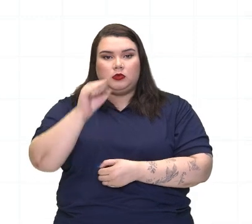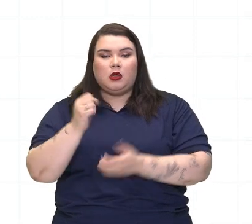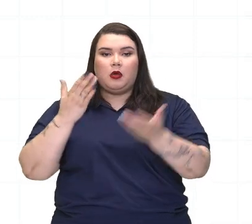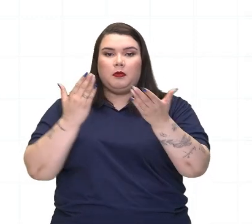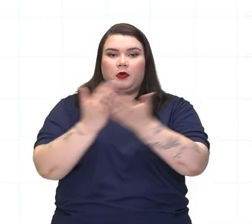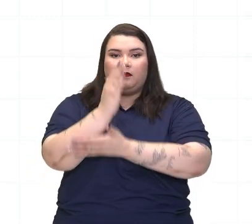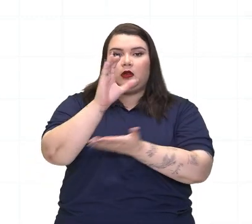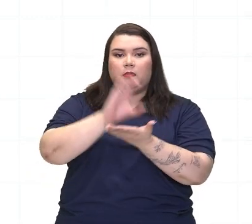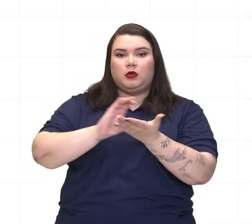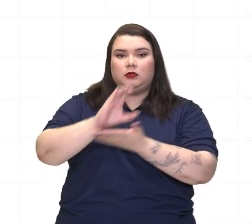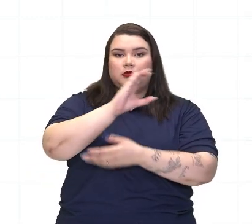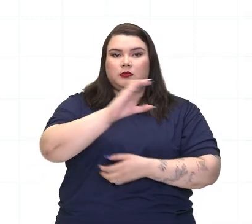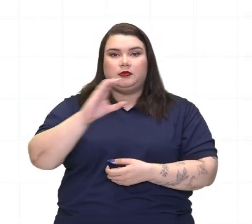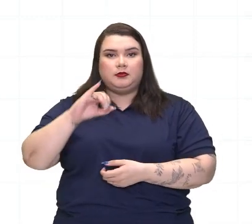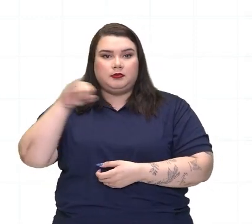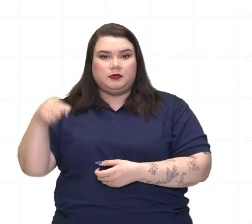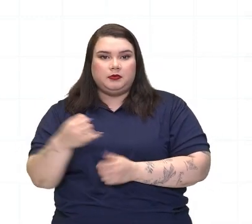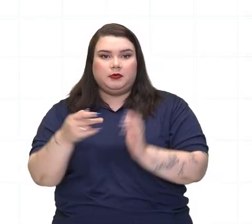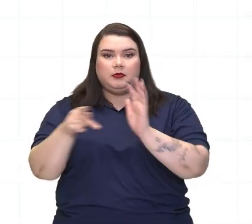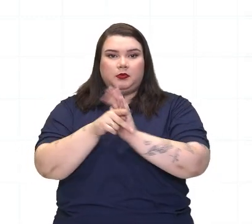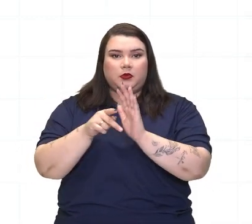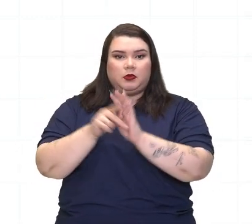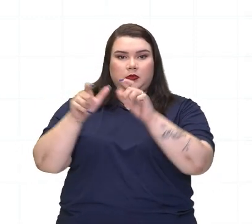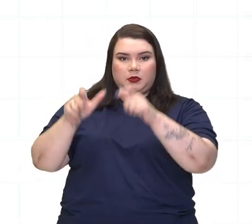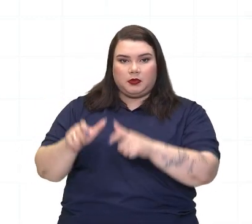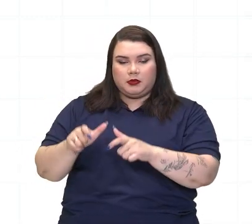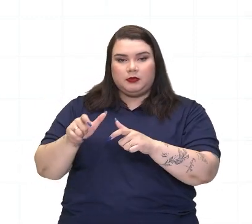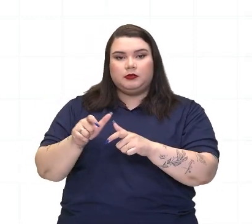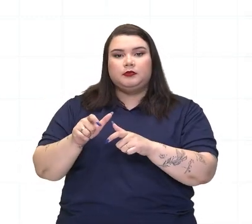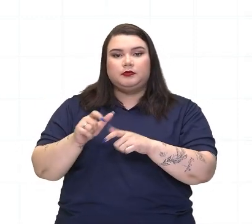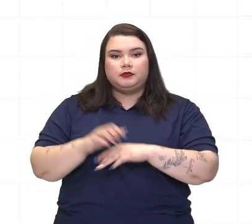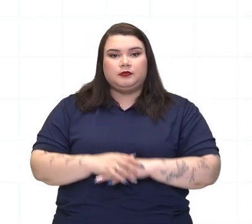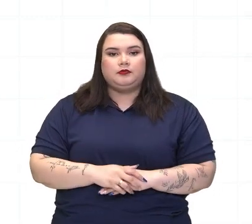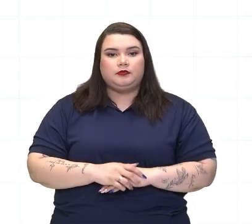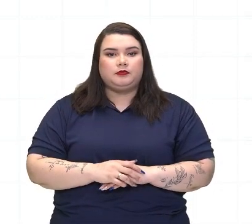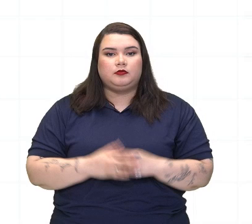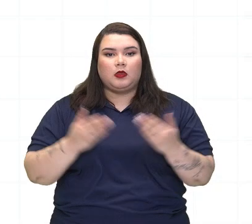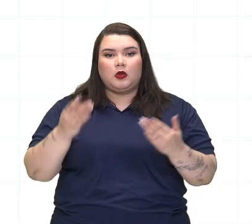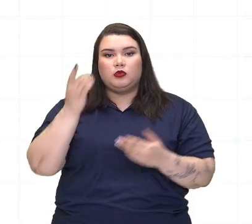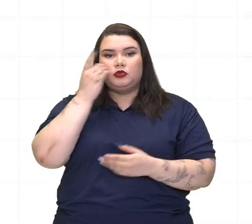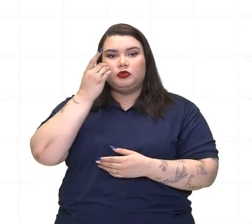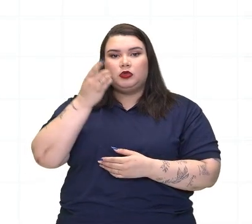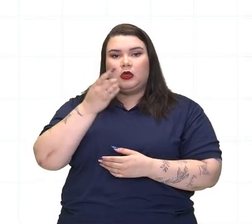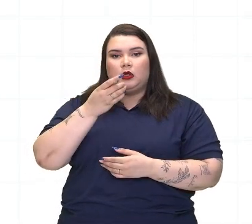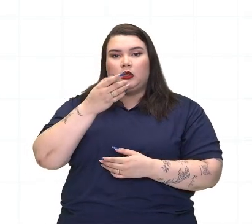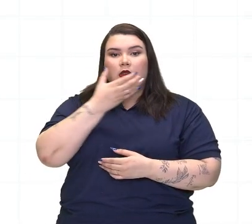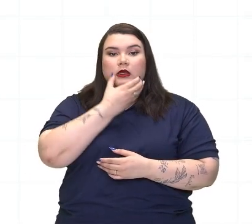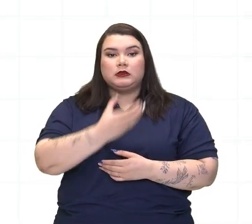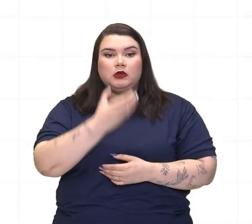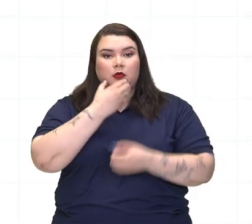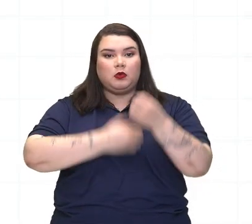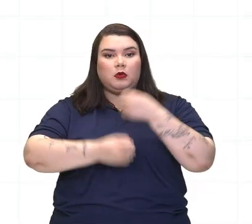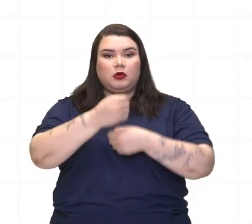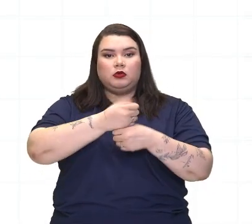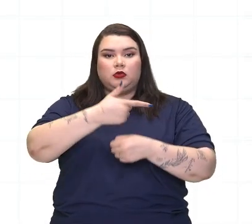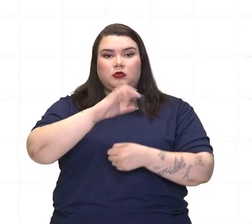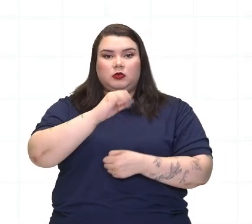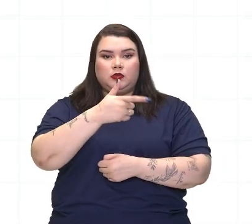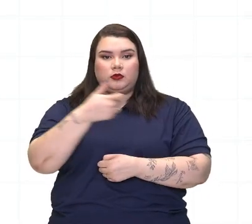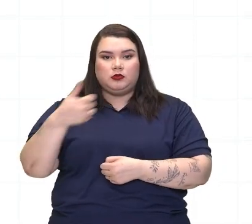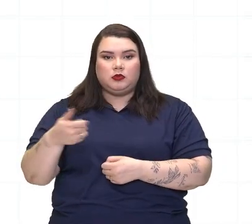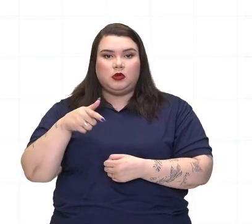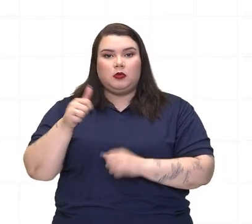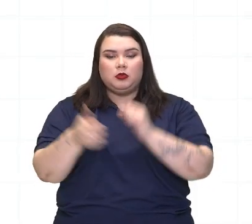Justiça, que é a CCJ da Câmara dos Deputados, em dezembro de 2021. A mudança do nome valoriza a pluralidade das